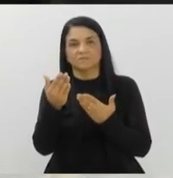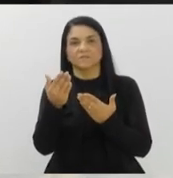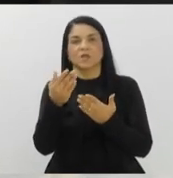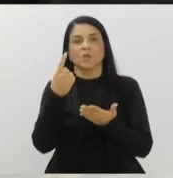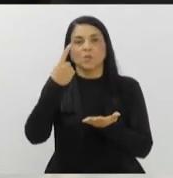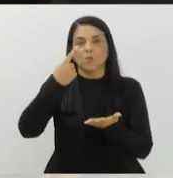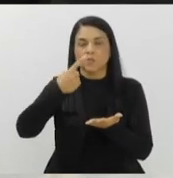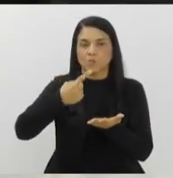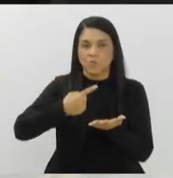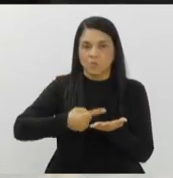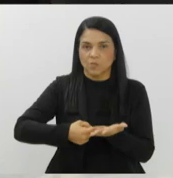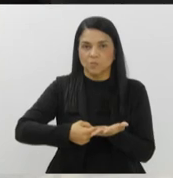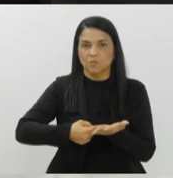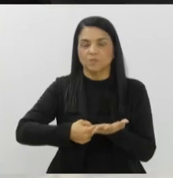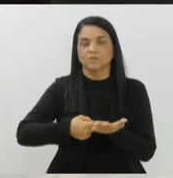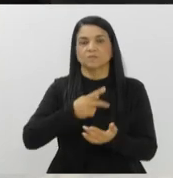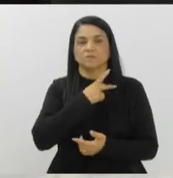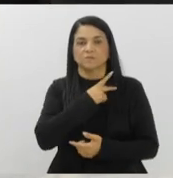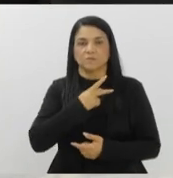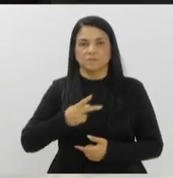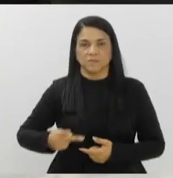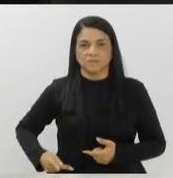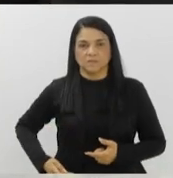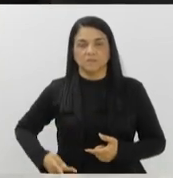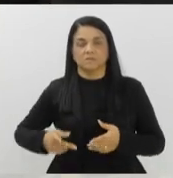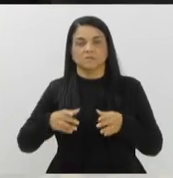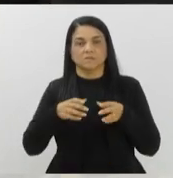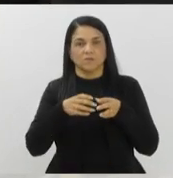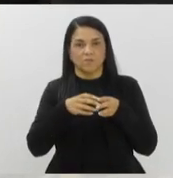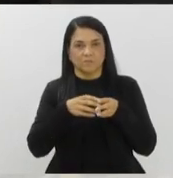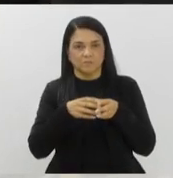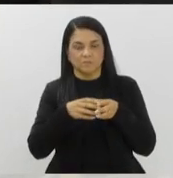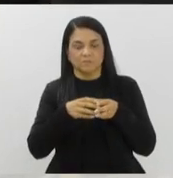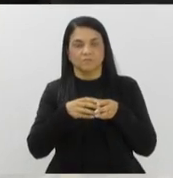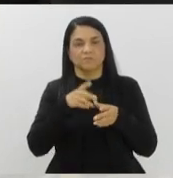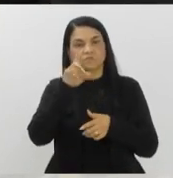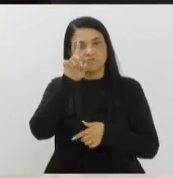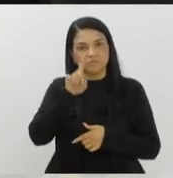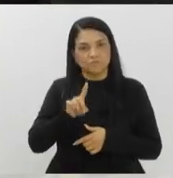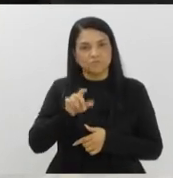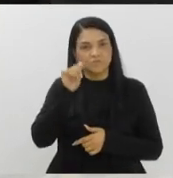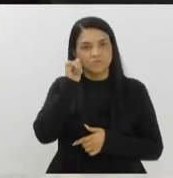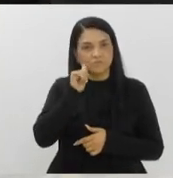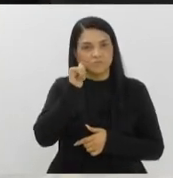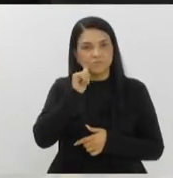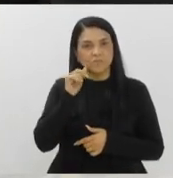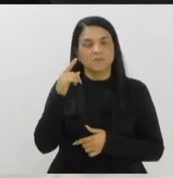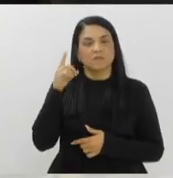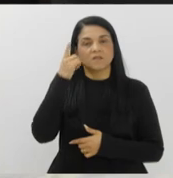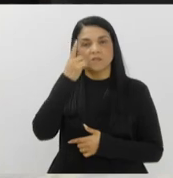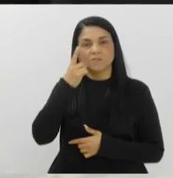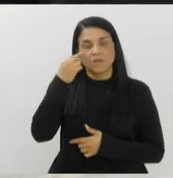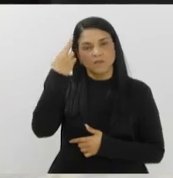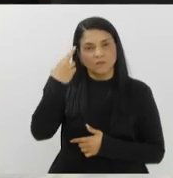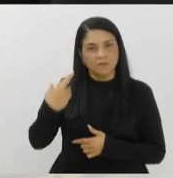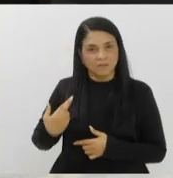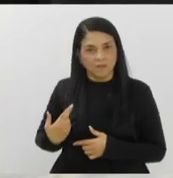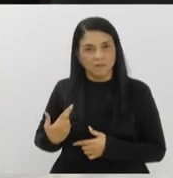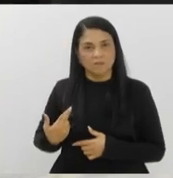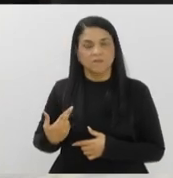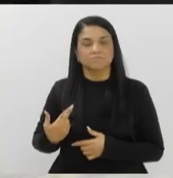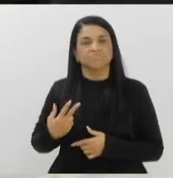compromisso sempre da presidenta da Comissão dos Direitos da Mulher, a deputada Renata Souza, aqui da casa, que